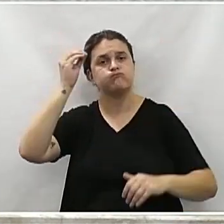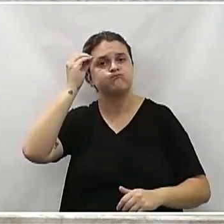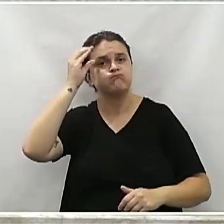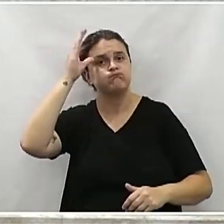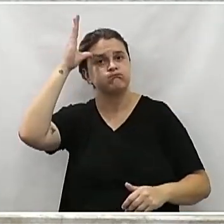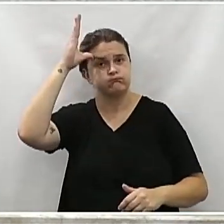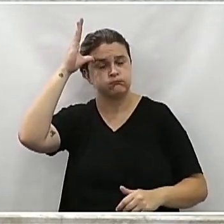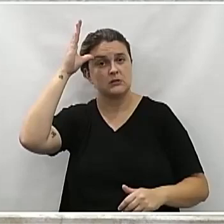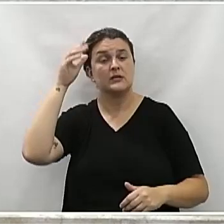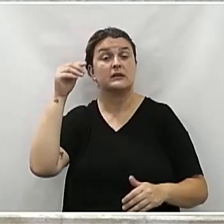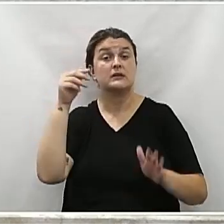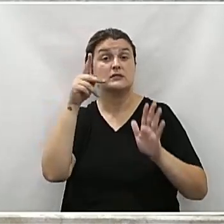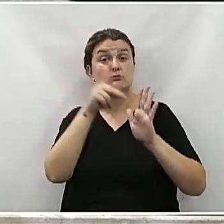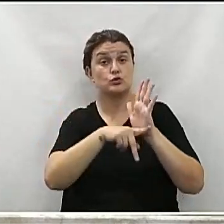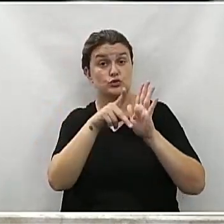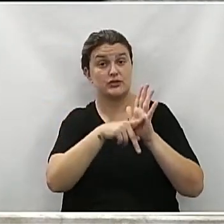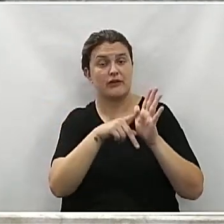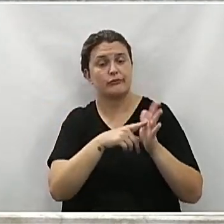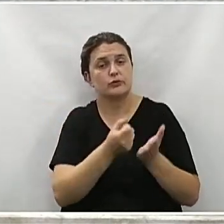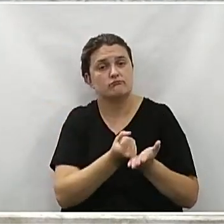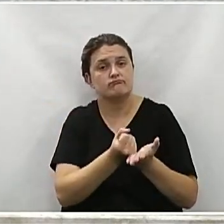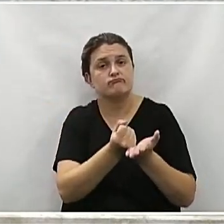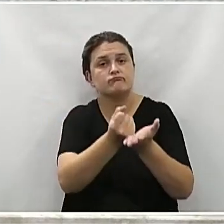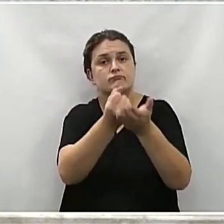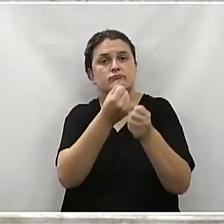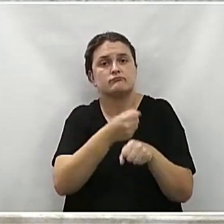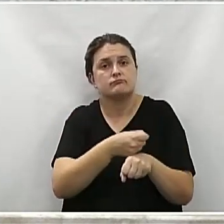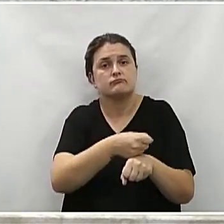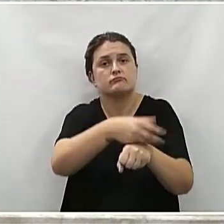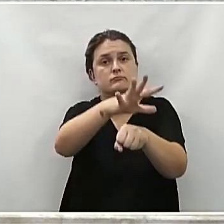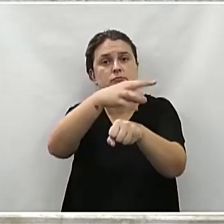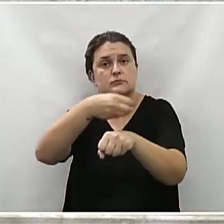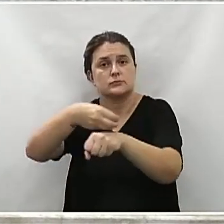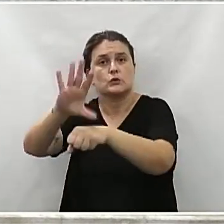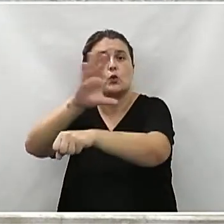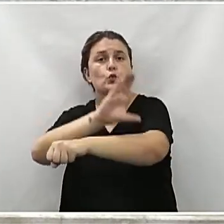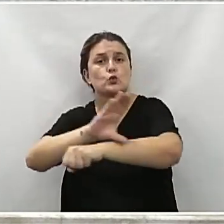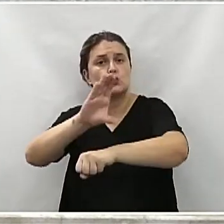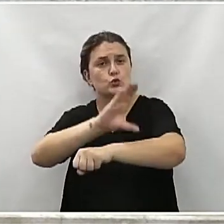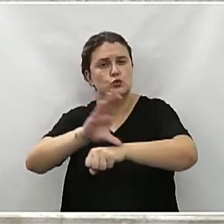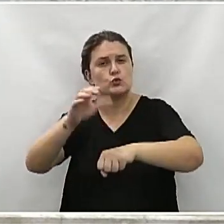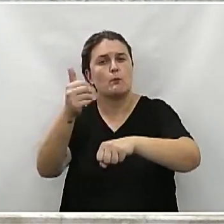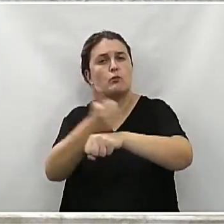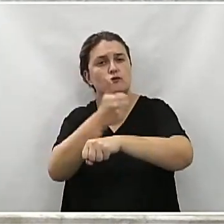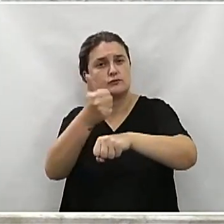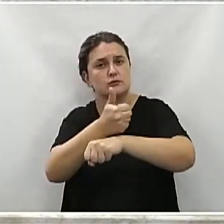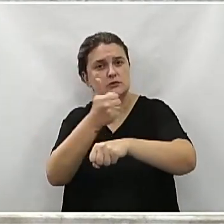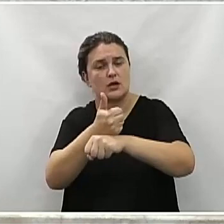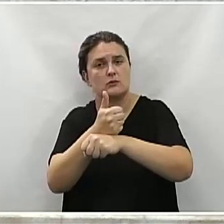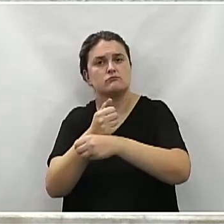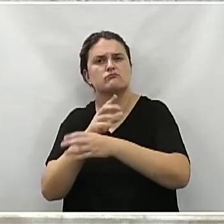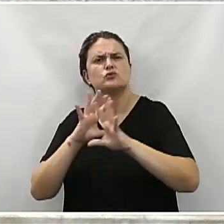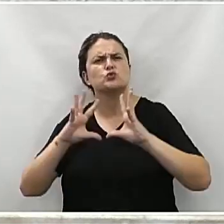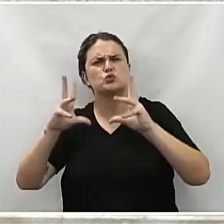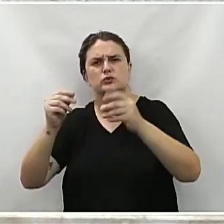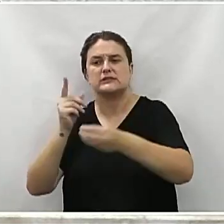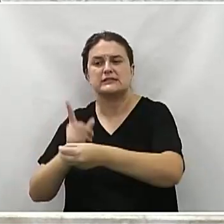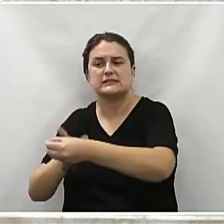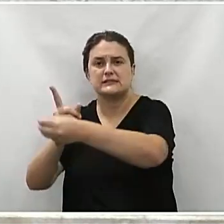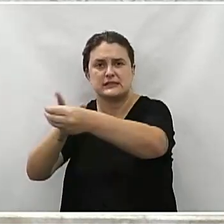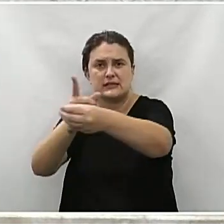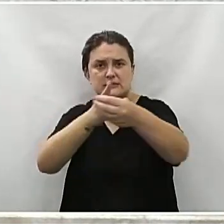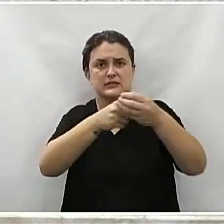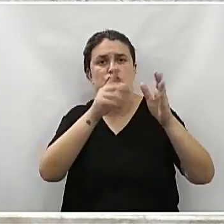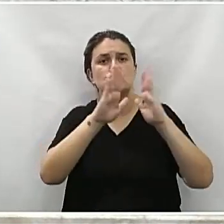Justificativa. O programa leva, desde 2019, cursos de qualificação profissional para as cidades paranaenses, através